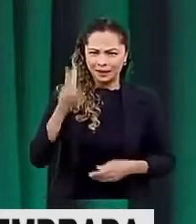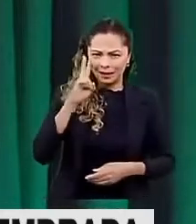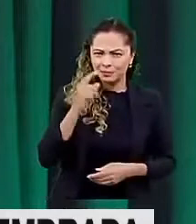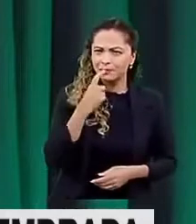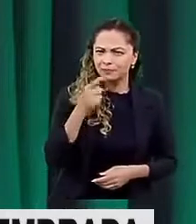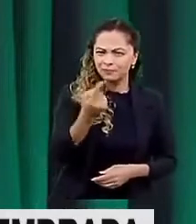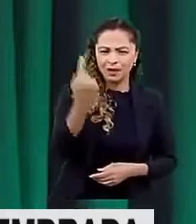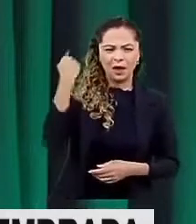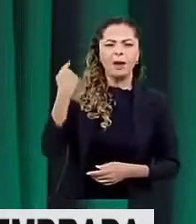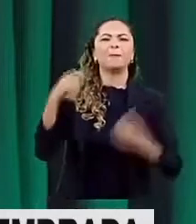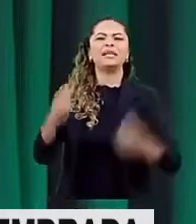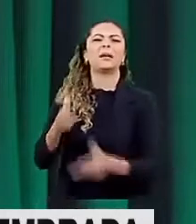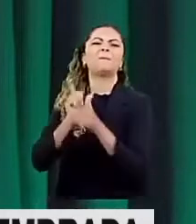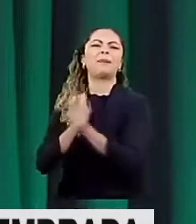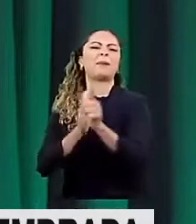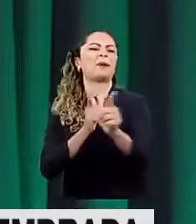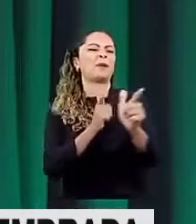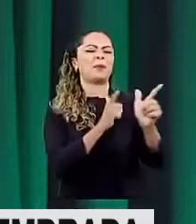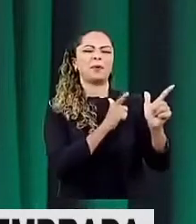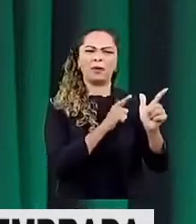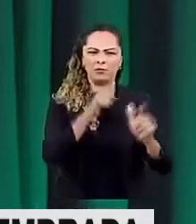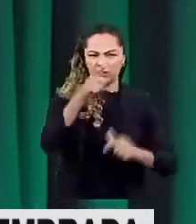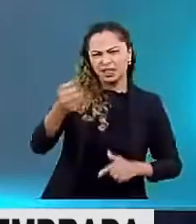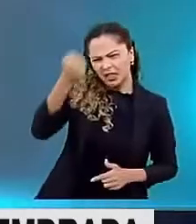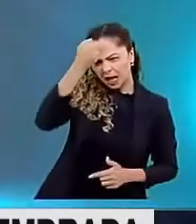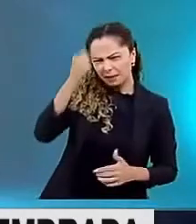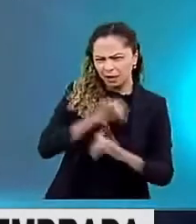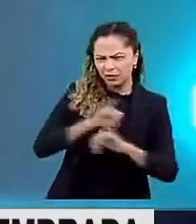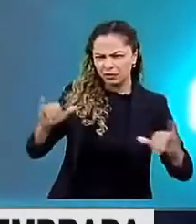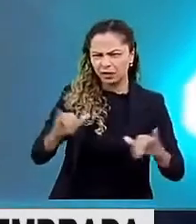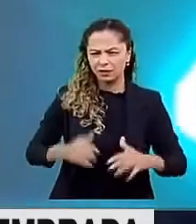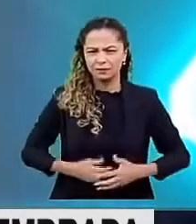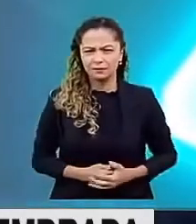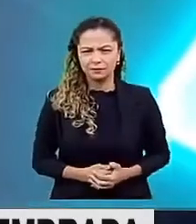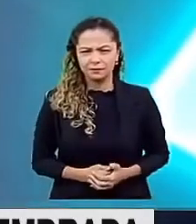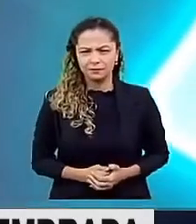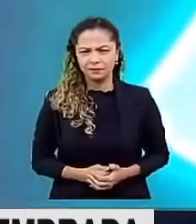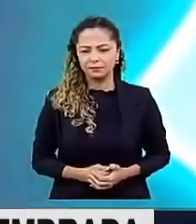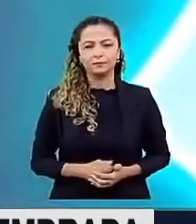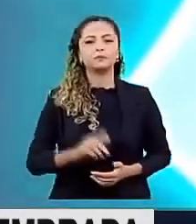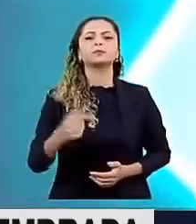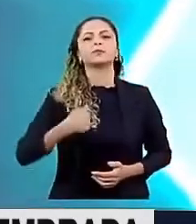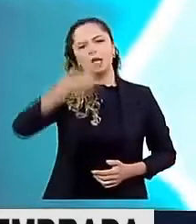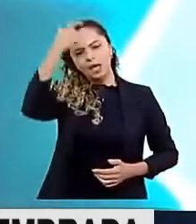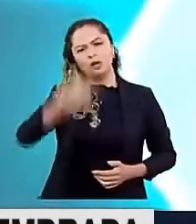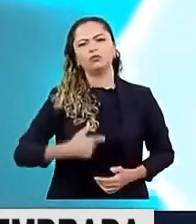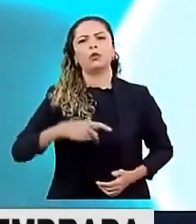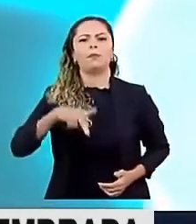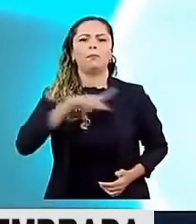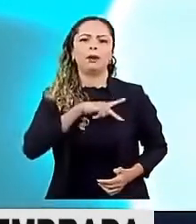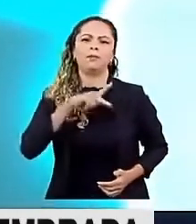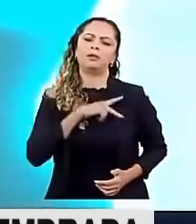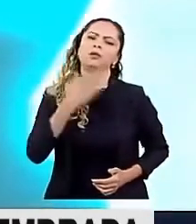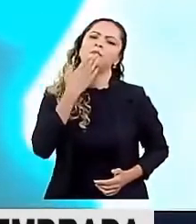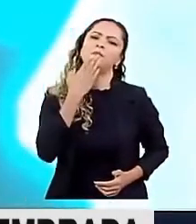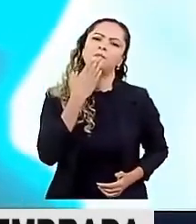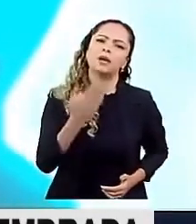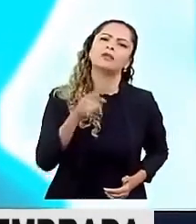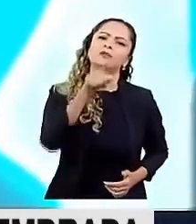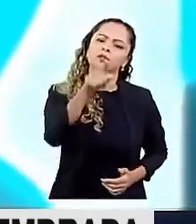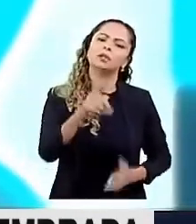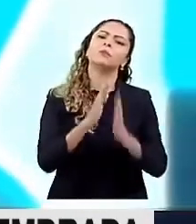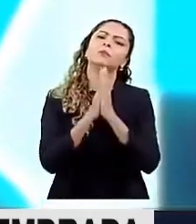de saber se o senhor se arrepende dessa declaração, presidente. Primeiro, eu quero dizer que eu sou palmeirense e eu peço à torcida do Palmeiras, não